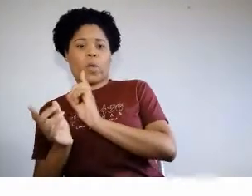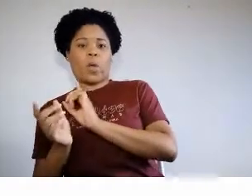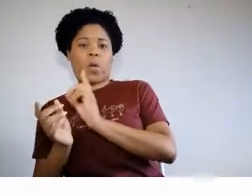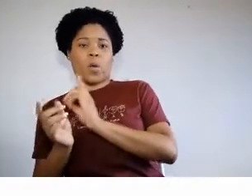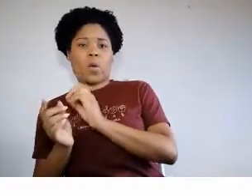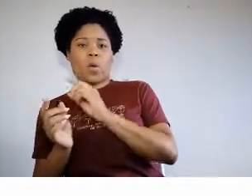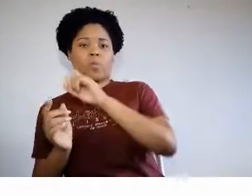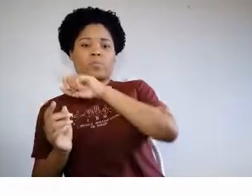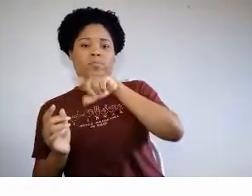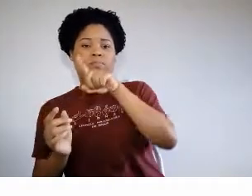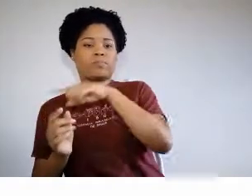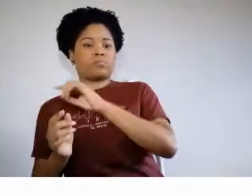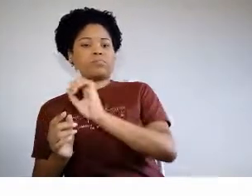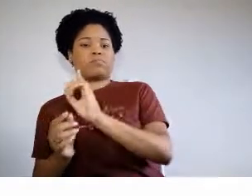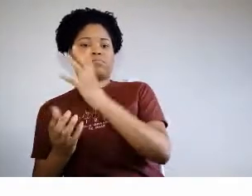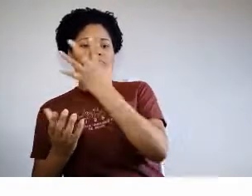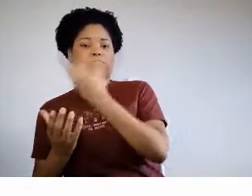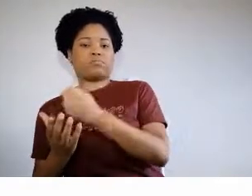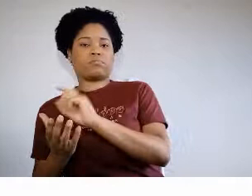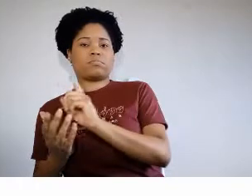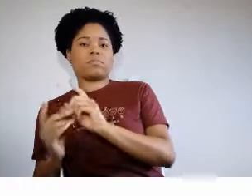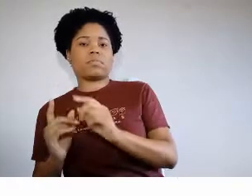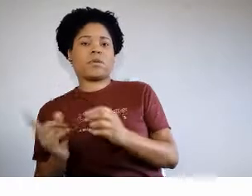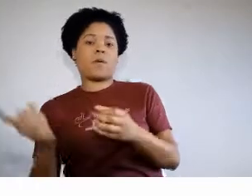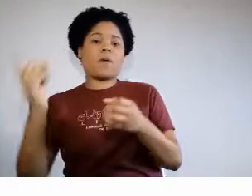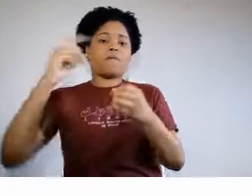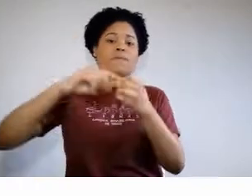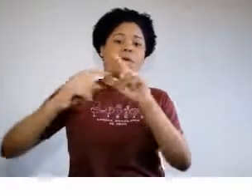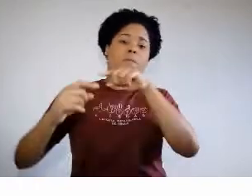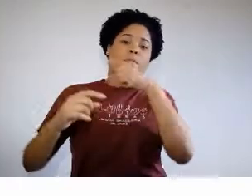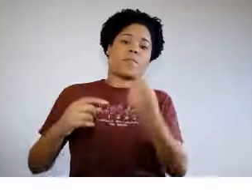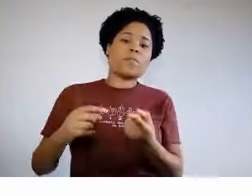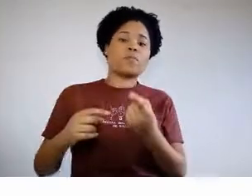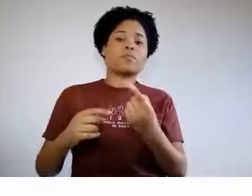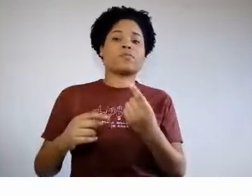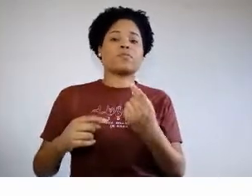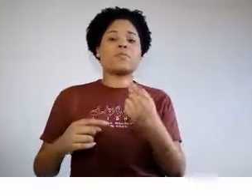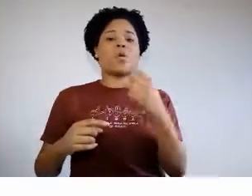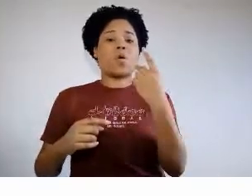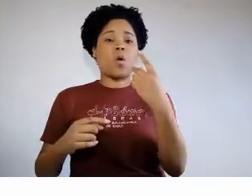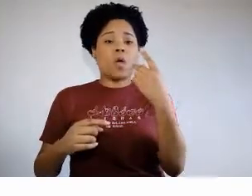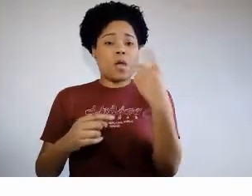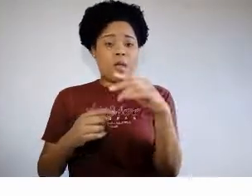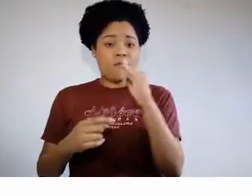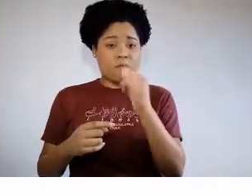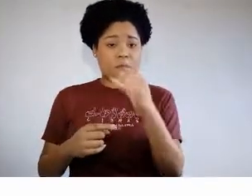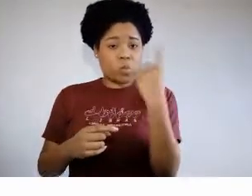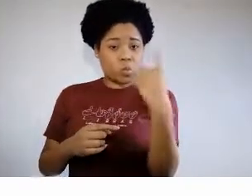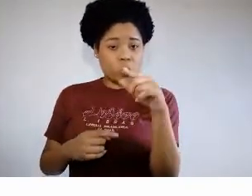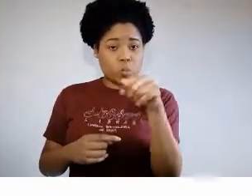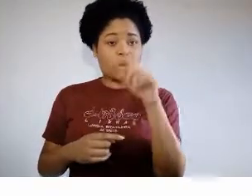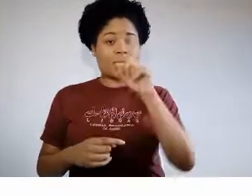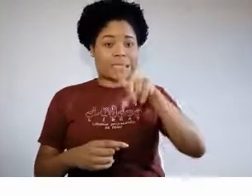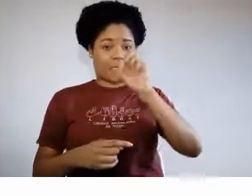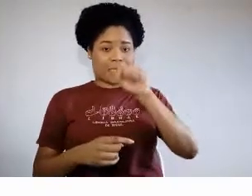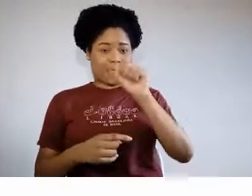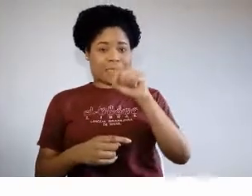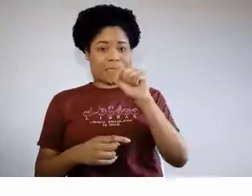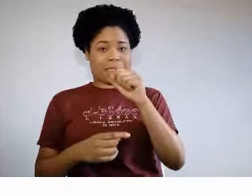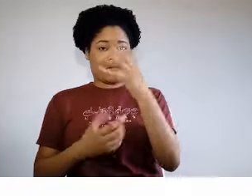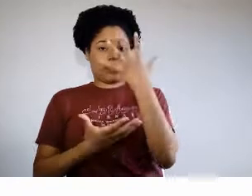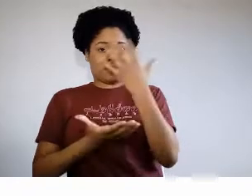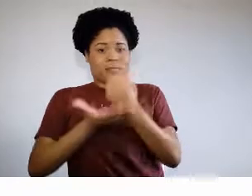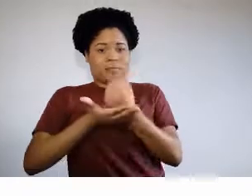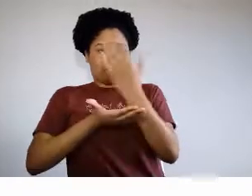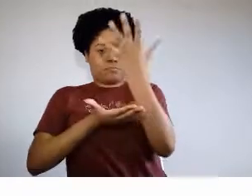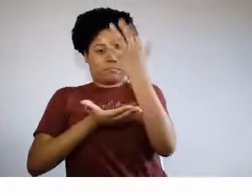seu? Ele vai dizer não. Então, ele não recebe o dado. Aí, aquele dado vai para o próximo computador. Olha, essa informação é sua? É